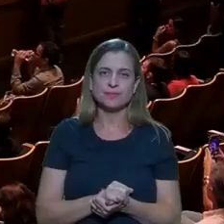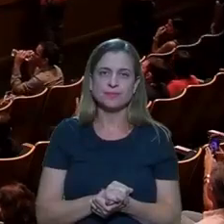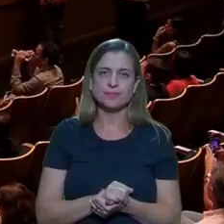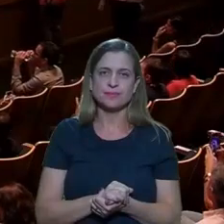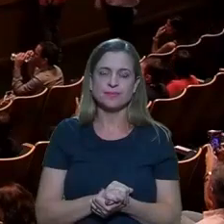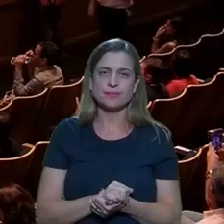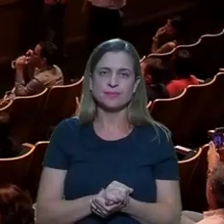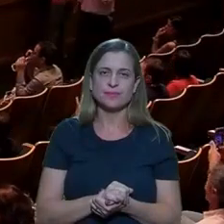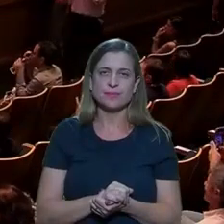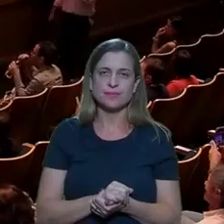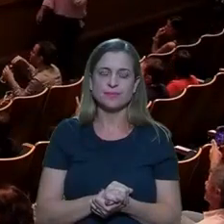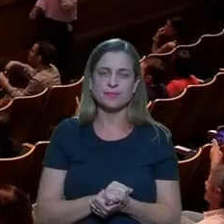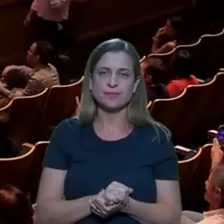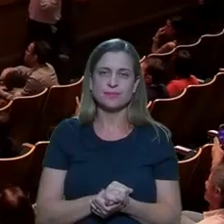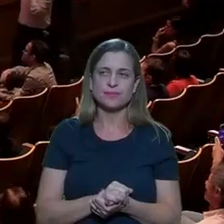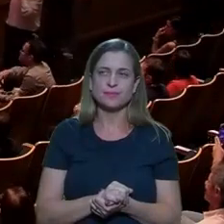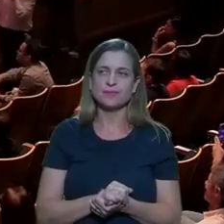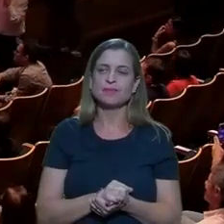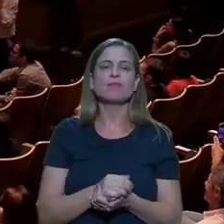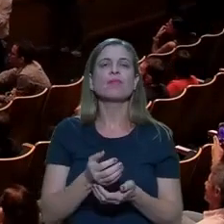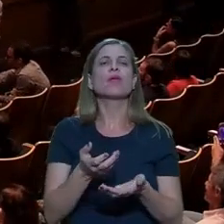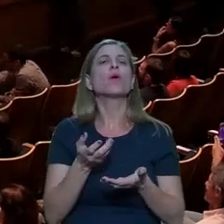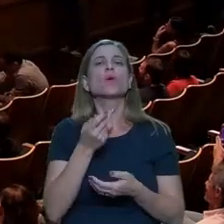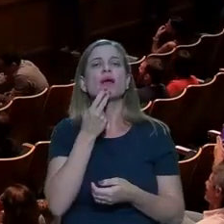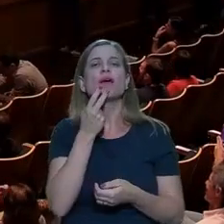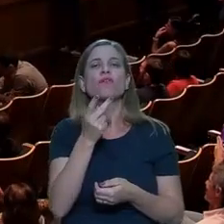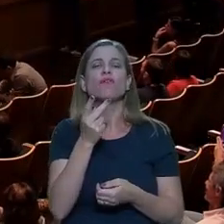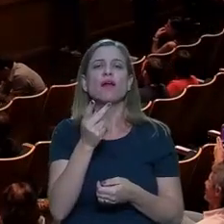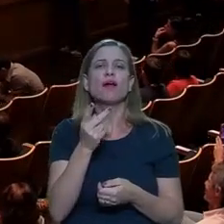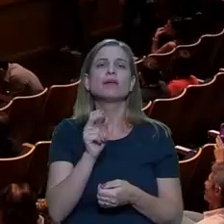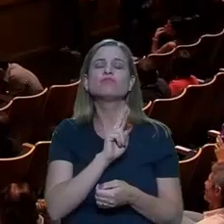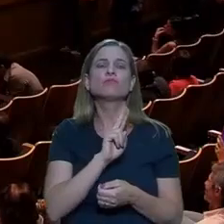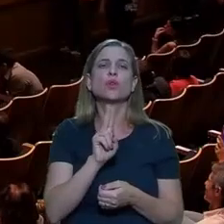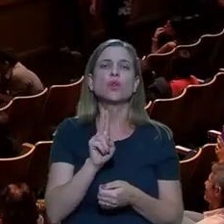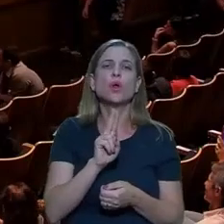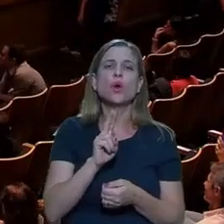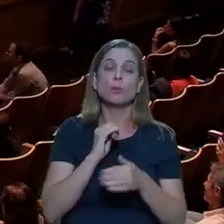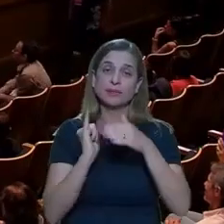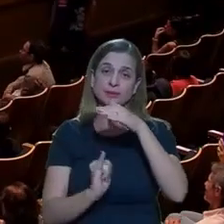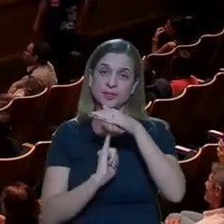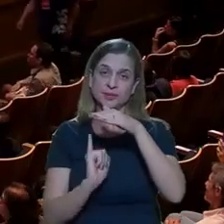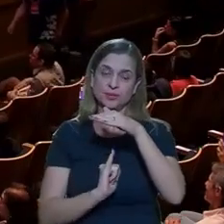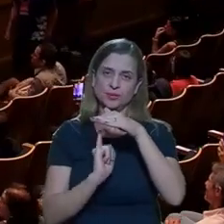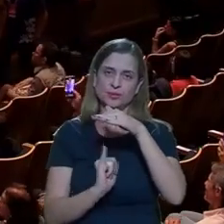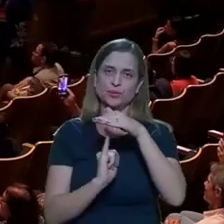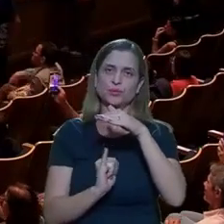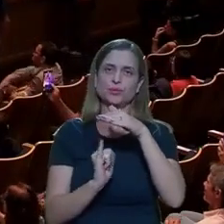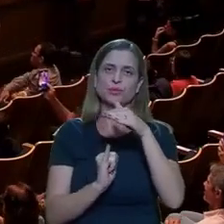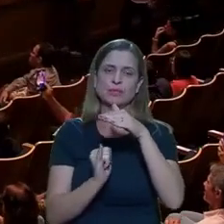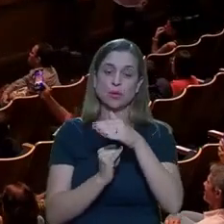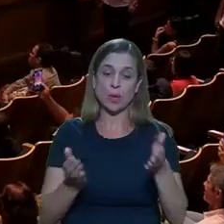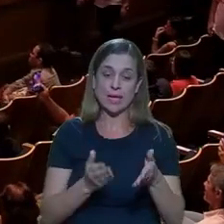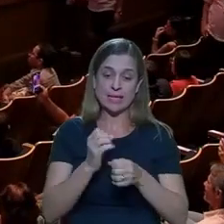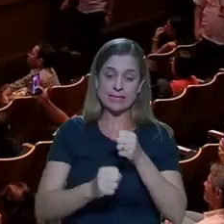Vou usar seu púlpito, Josane, para falar em nome de uma instituição que completa esse